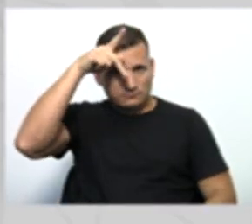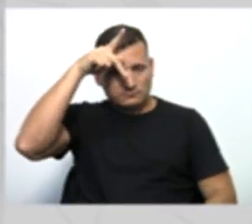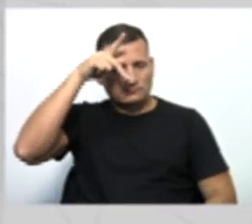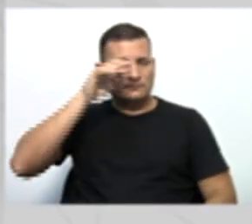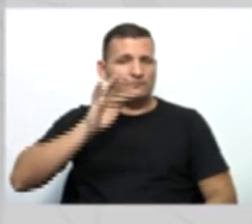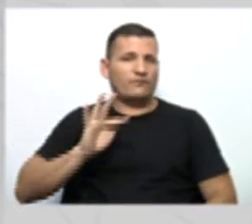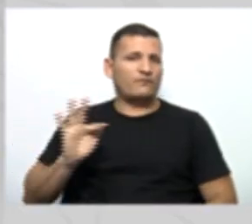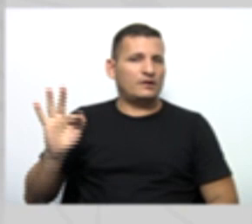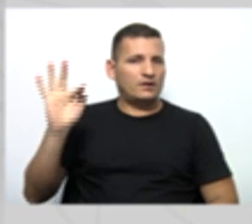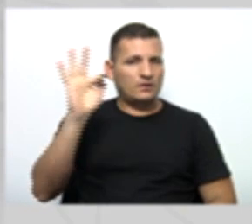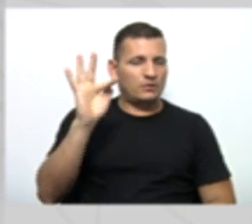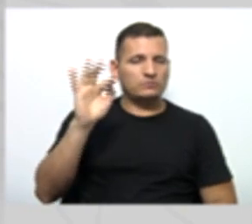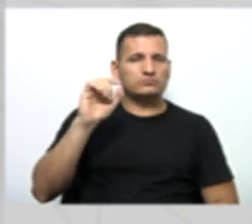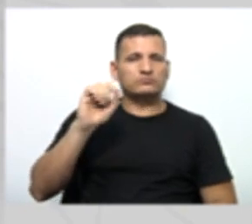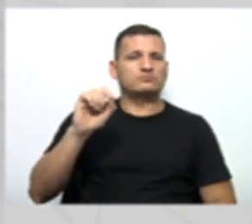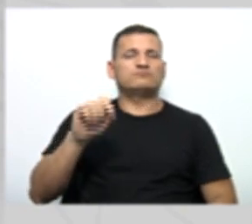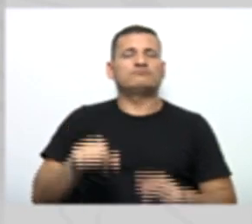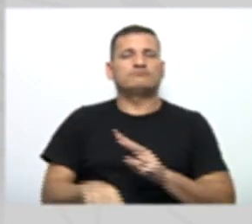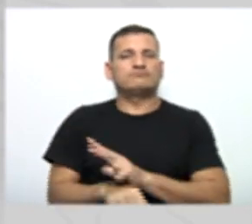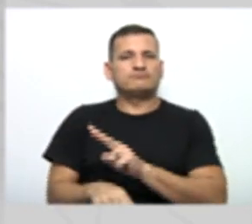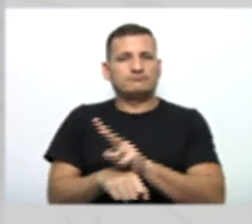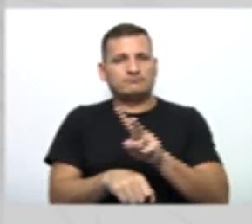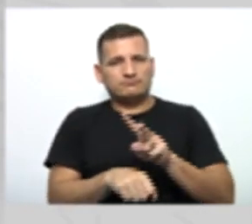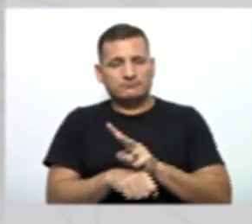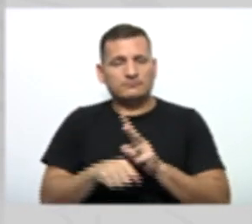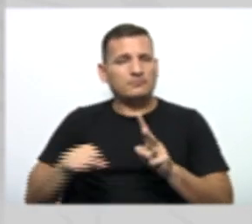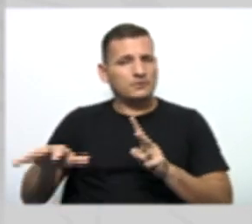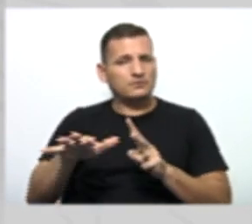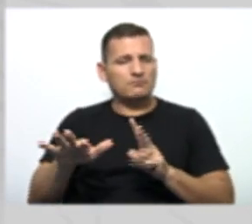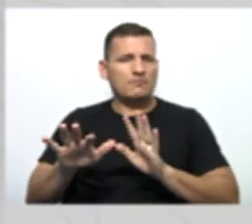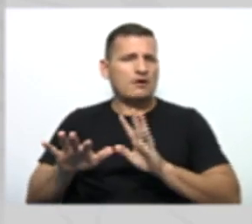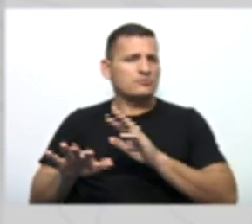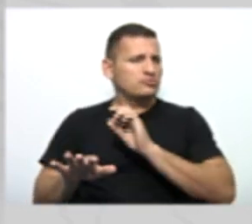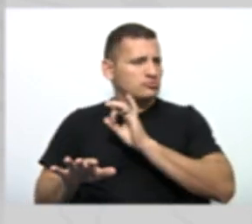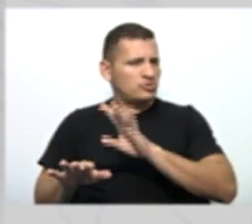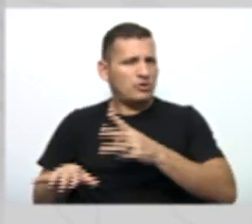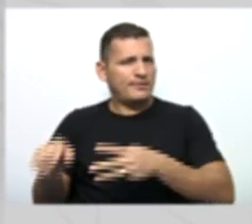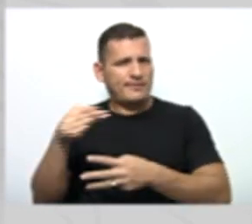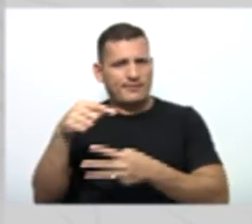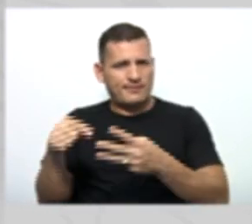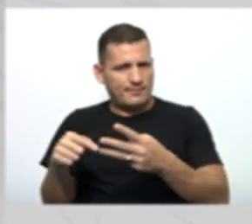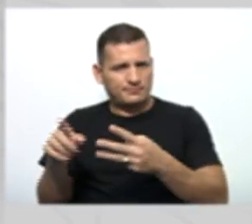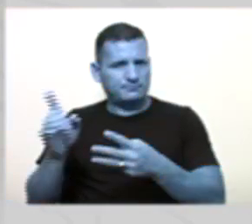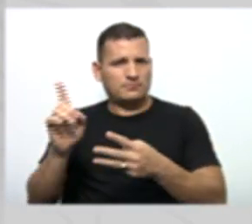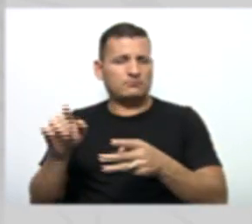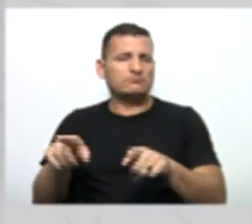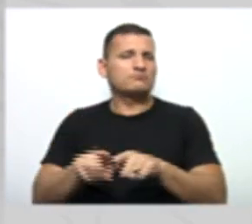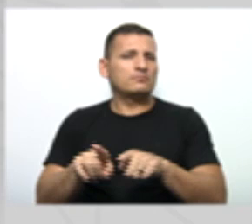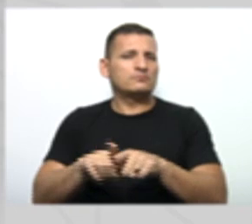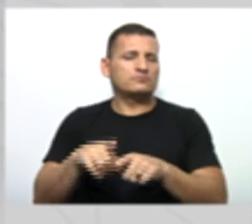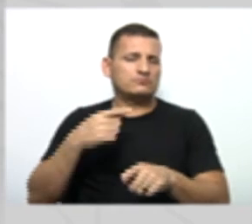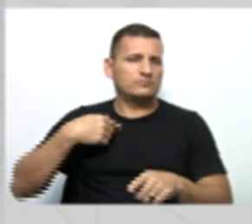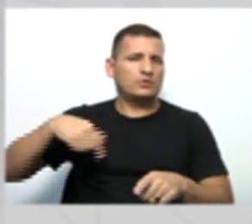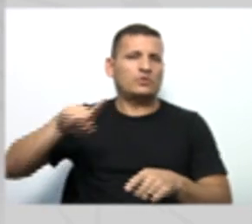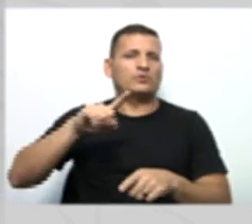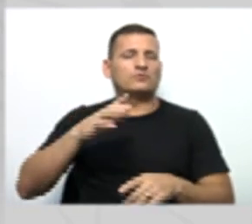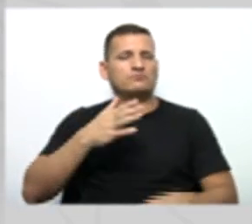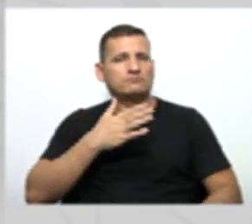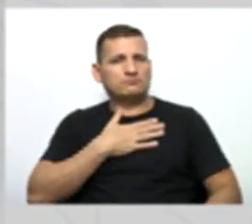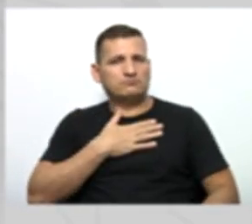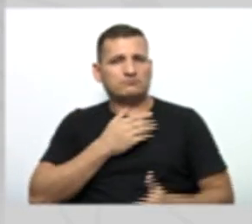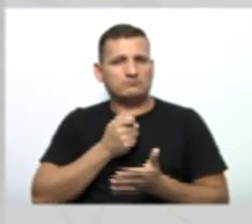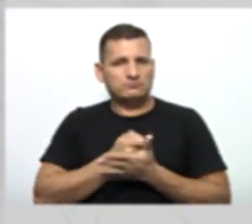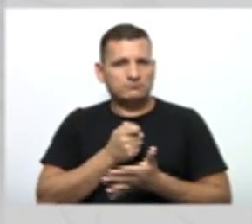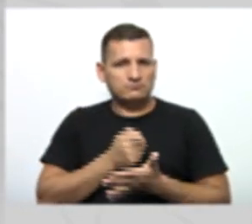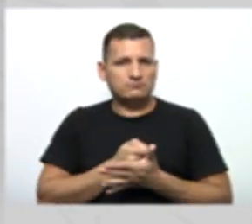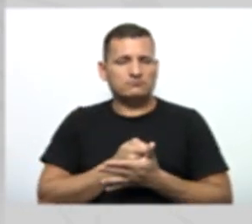proteger esse meio ambiente. Mas não só do poder público, é nosso dever também, de todos nós. Meu dever